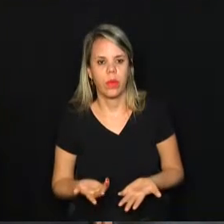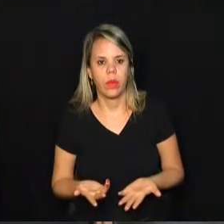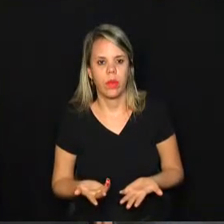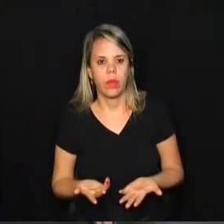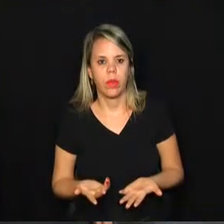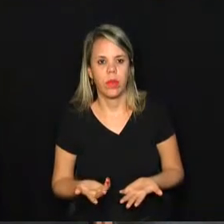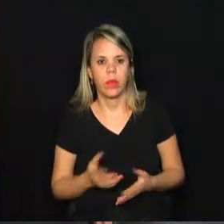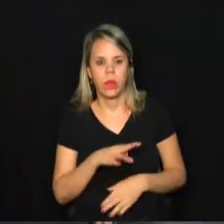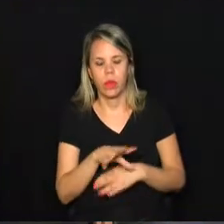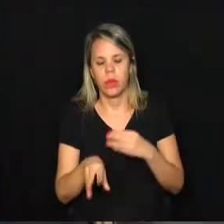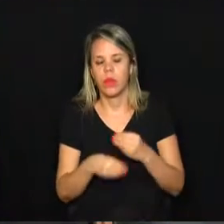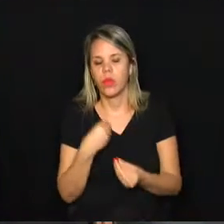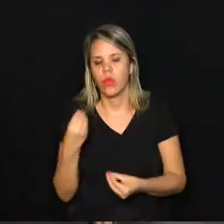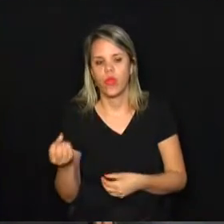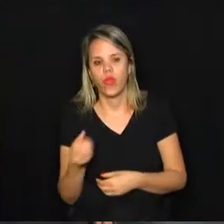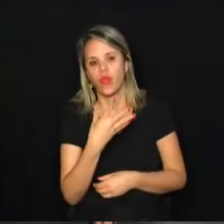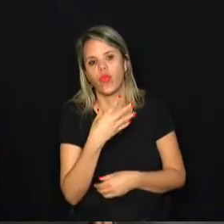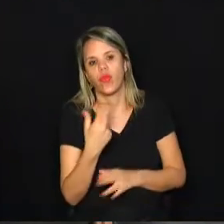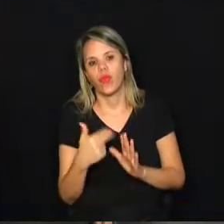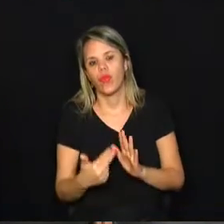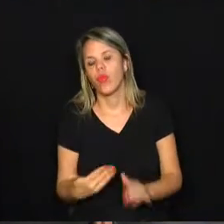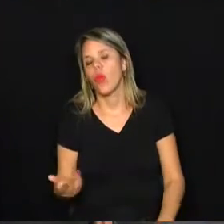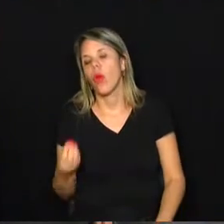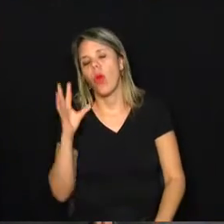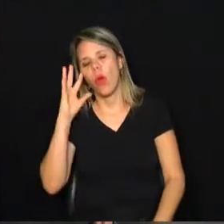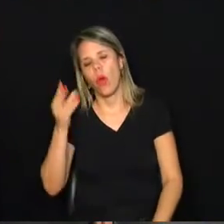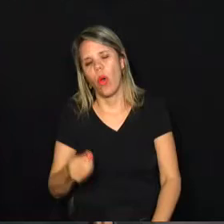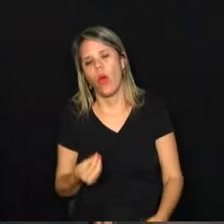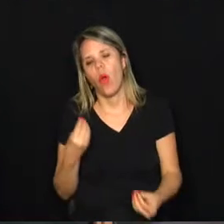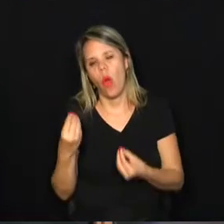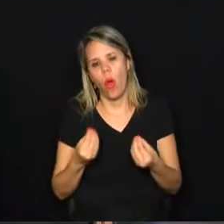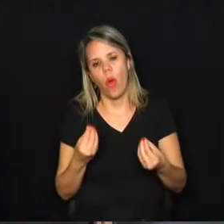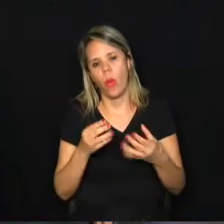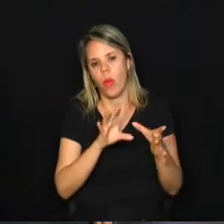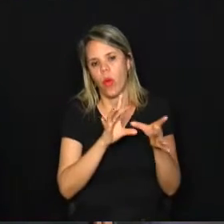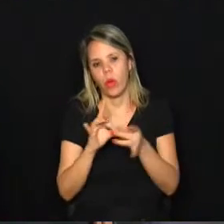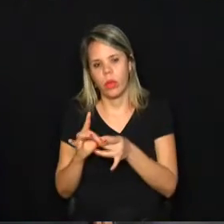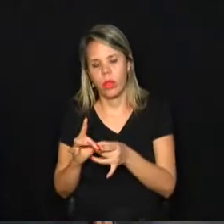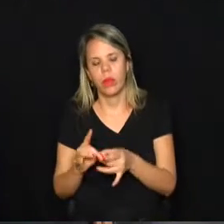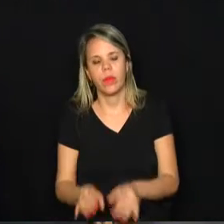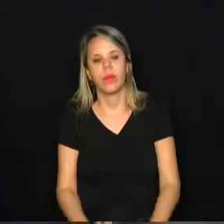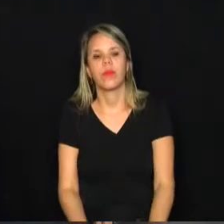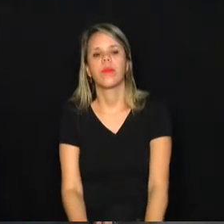um incremento, novas nomeações, só para entender um pouco o contexto.